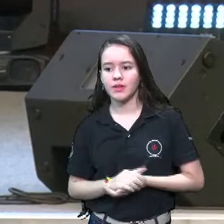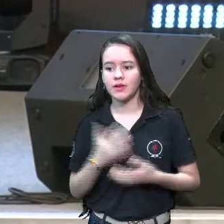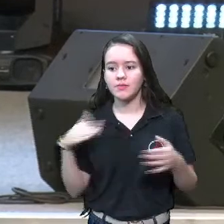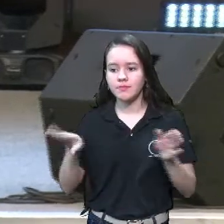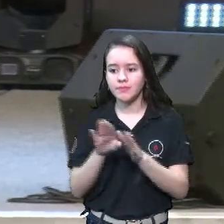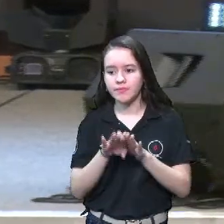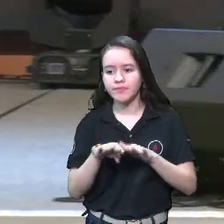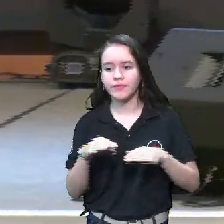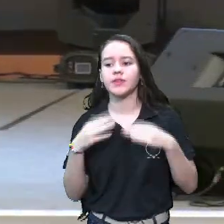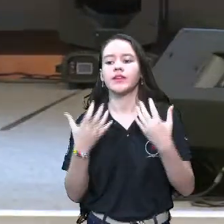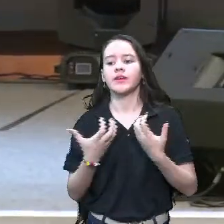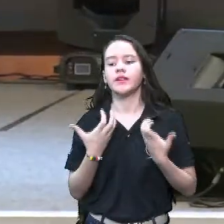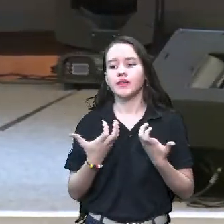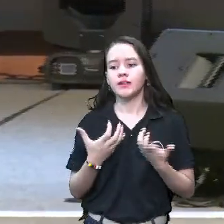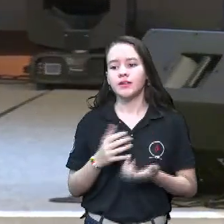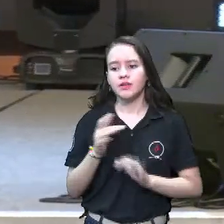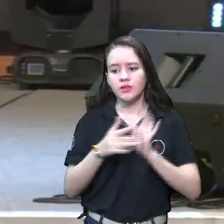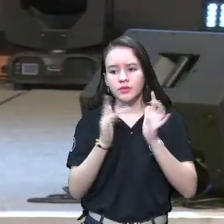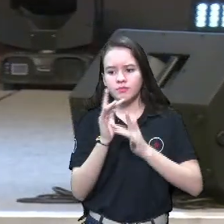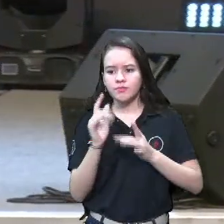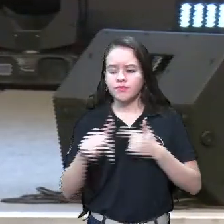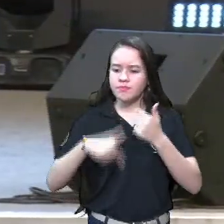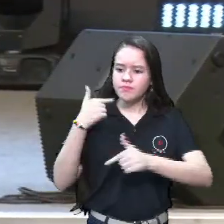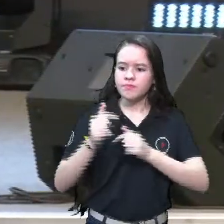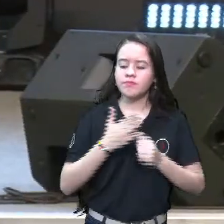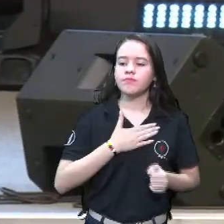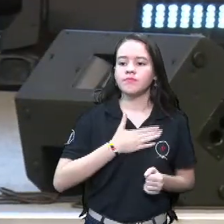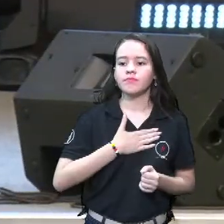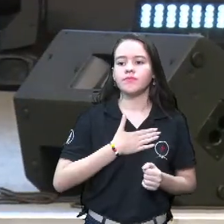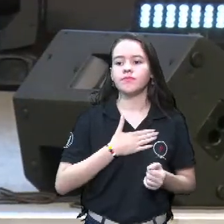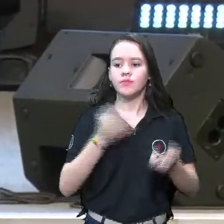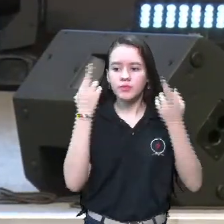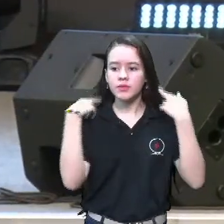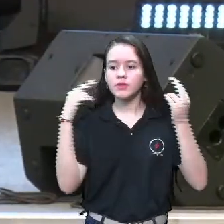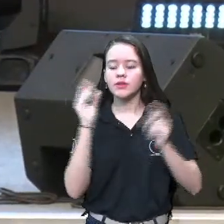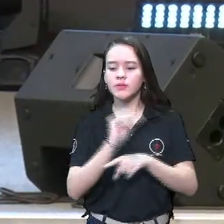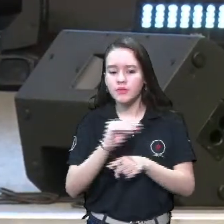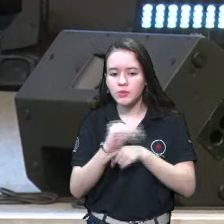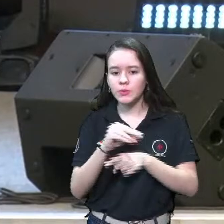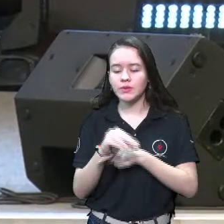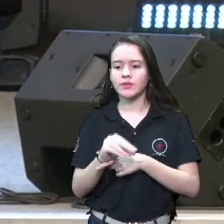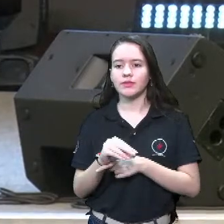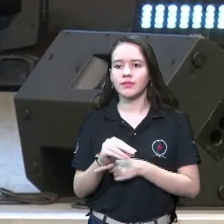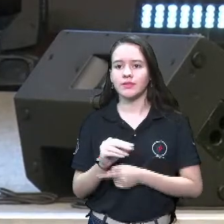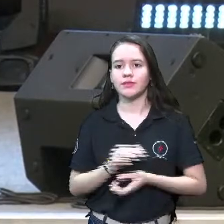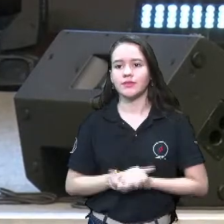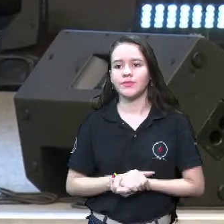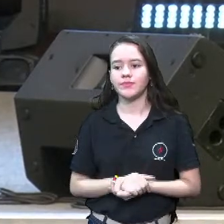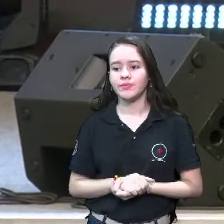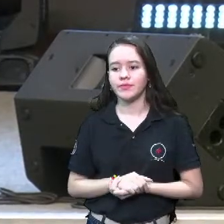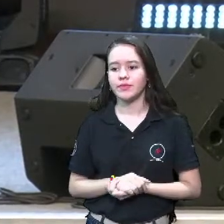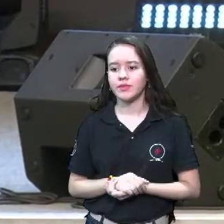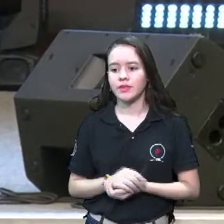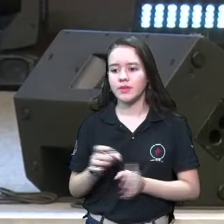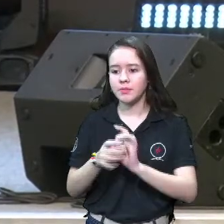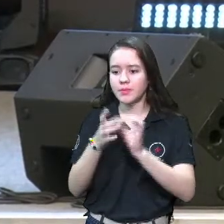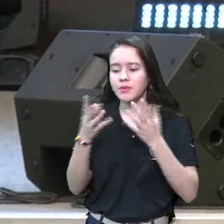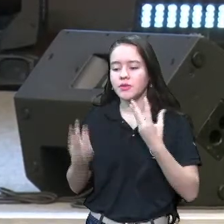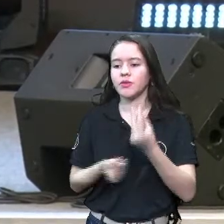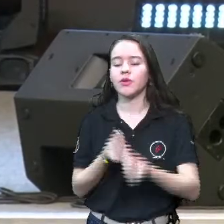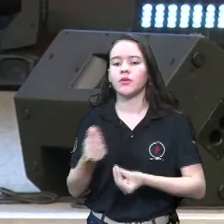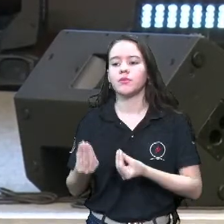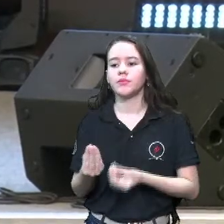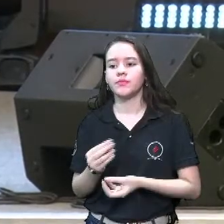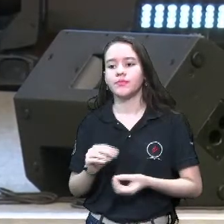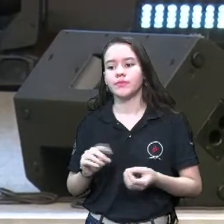mesmo assim Jesus falou: trabalha para mim, apacenta os meus cordeirinhos. E eu falei: Senhor, o Senhor permitiu que ele fizesse isso? E Deus falou: